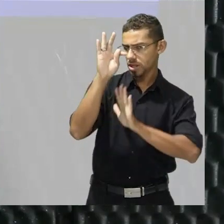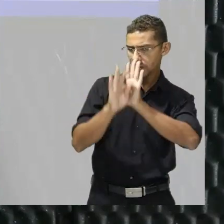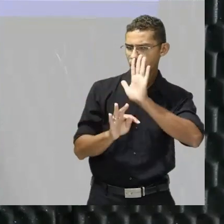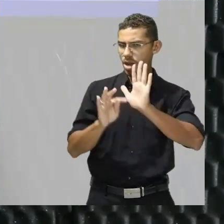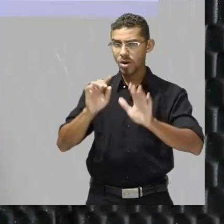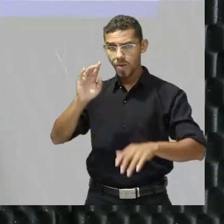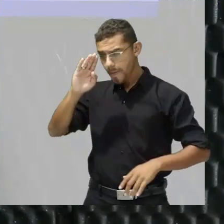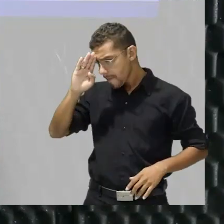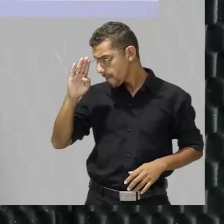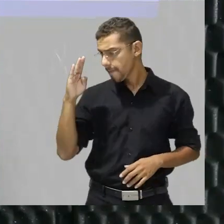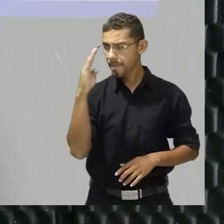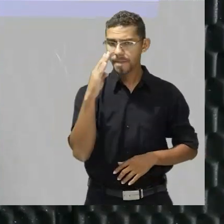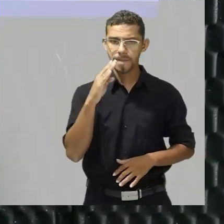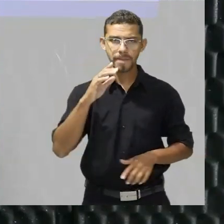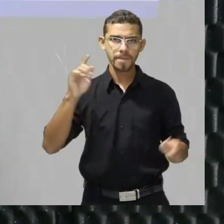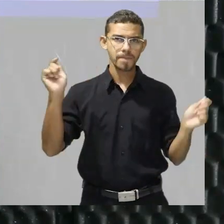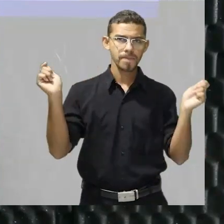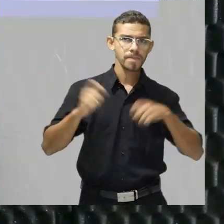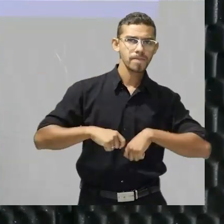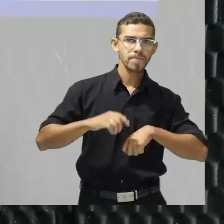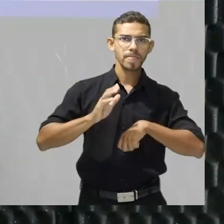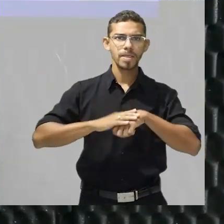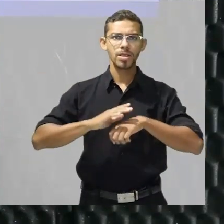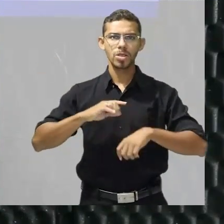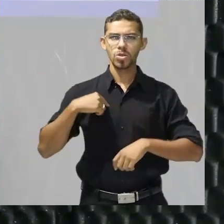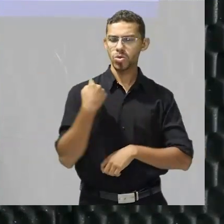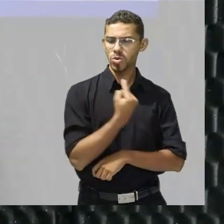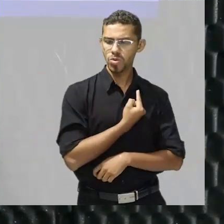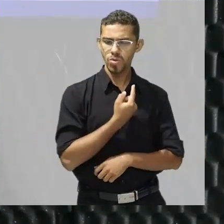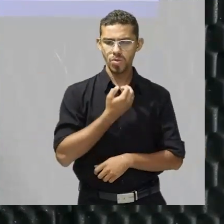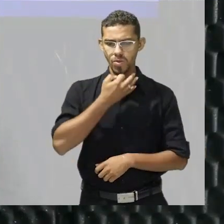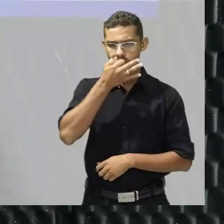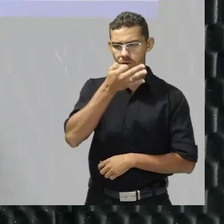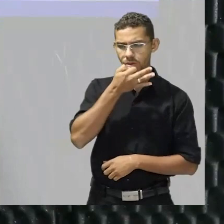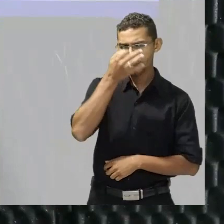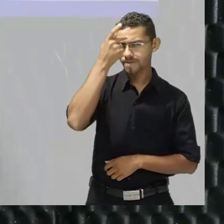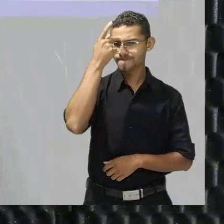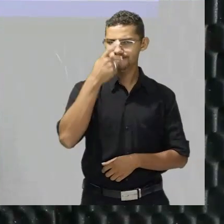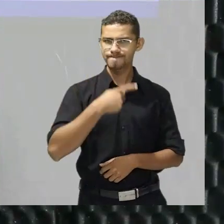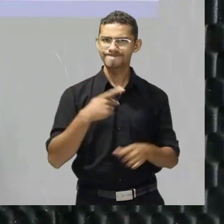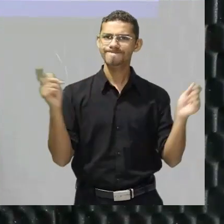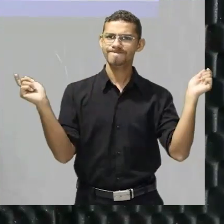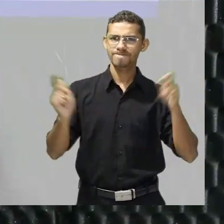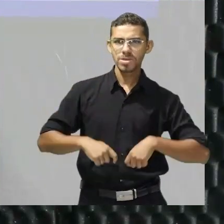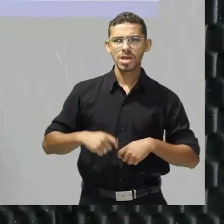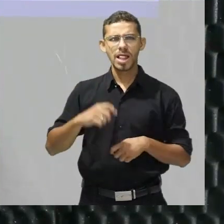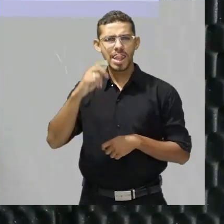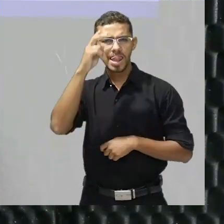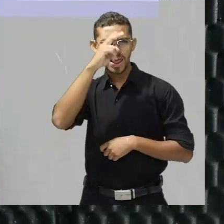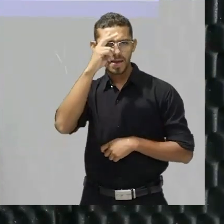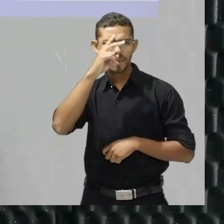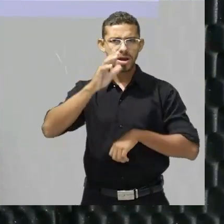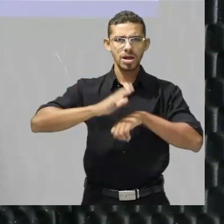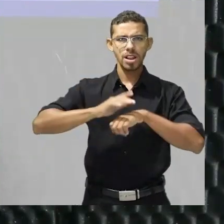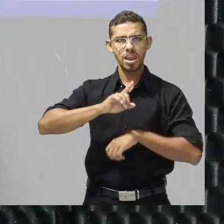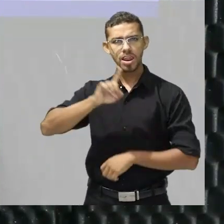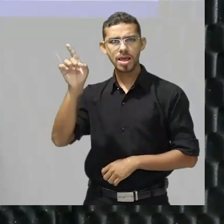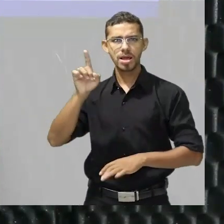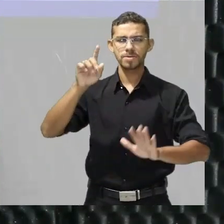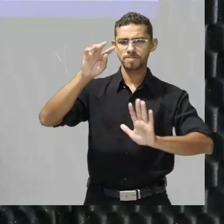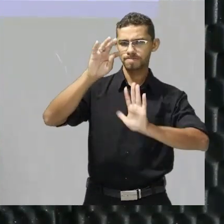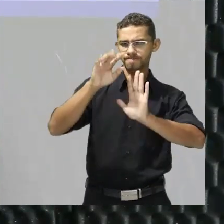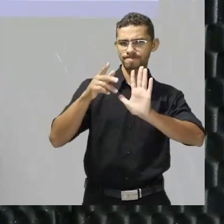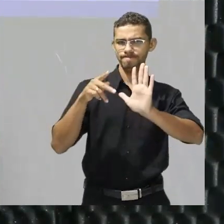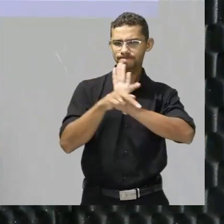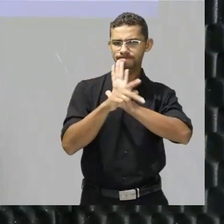de mostrar as argumentações e defender todo o nosso ponto de vista lembram que lá no parágrafo da introdução nós fizemos